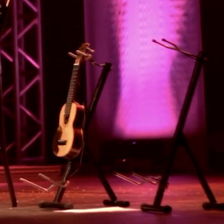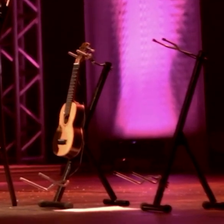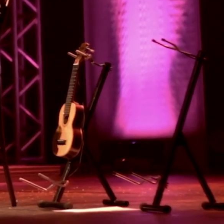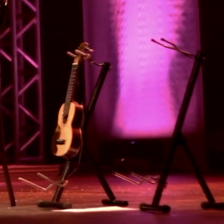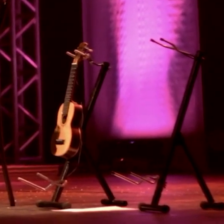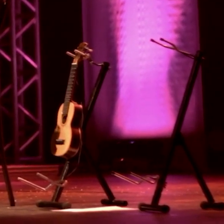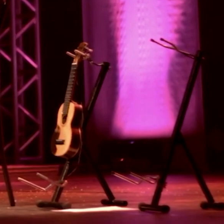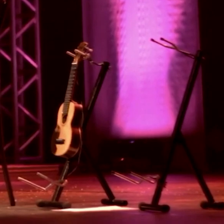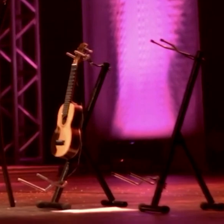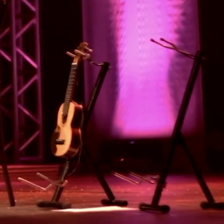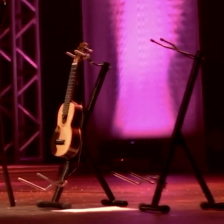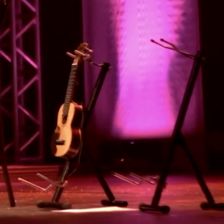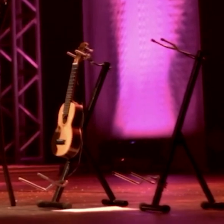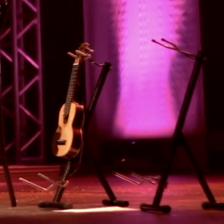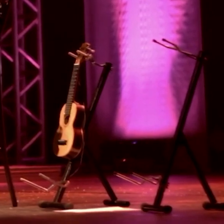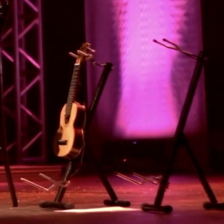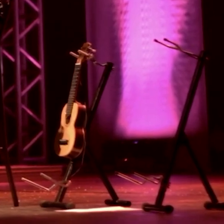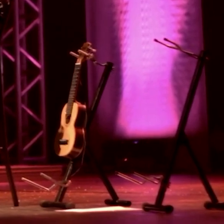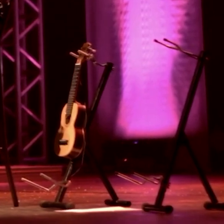eu sei.